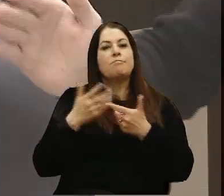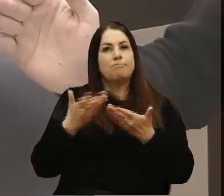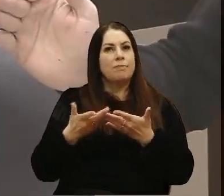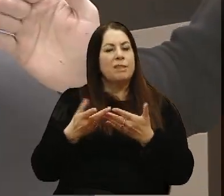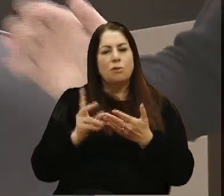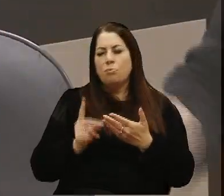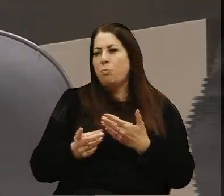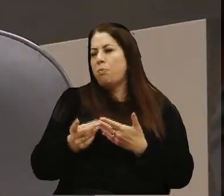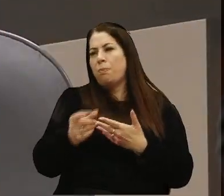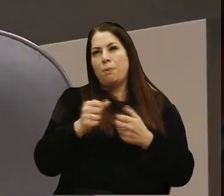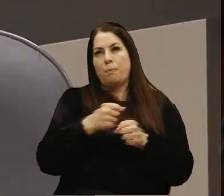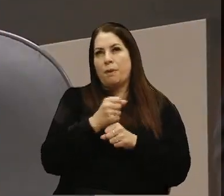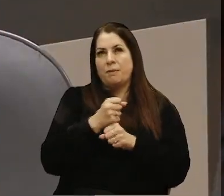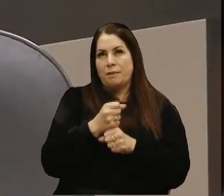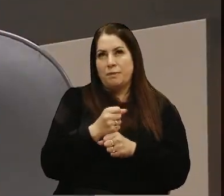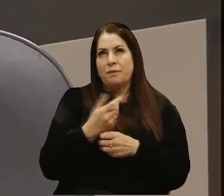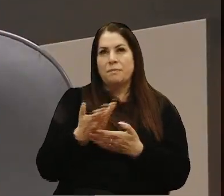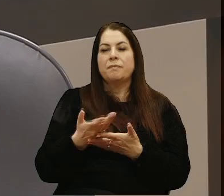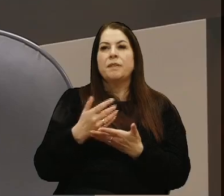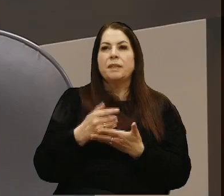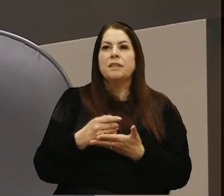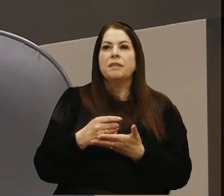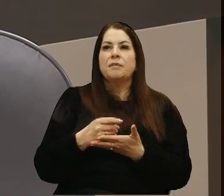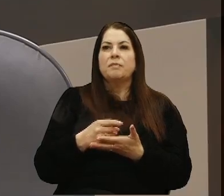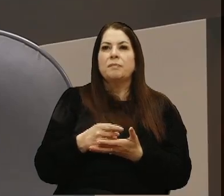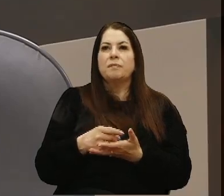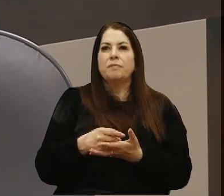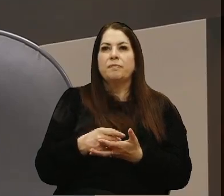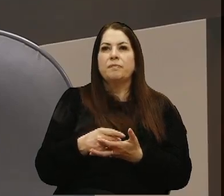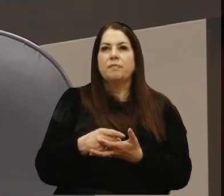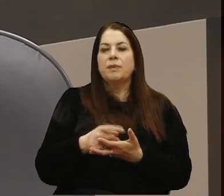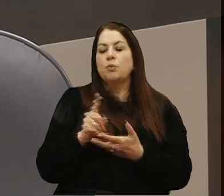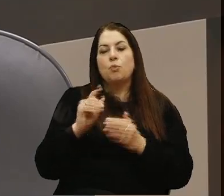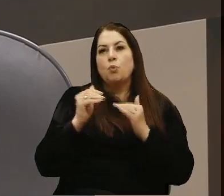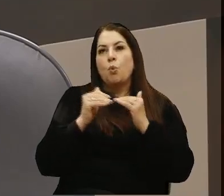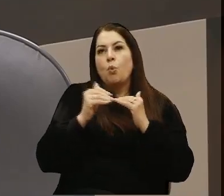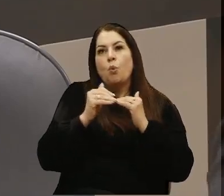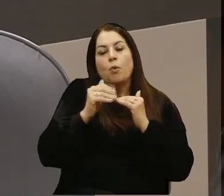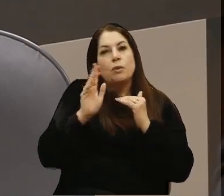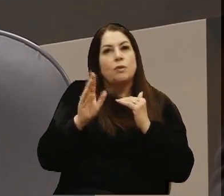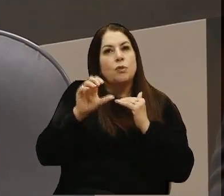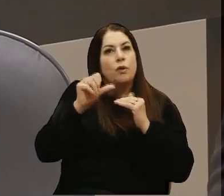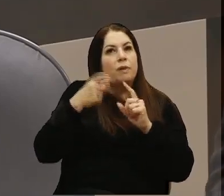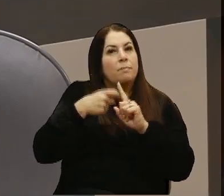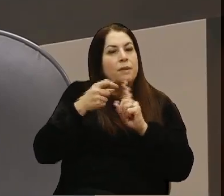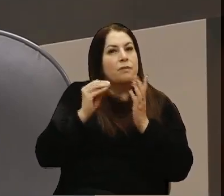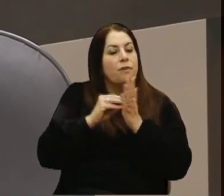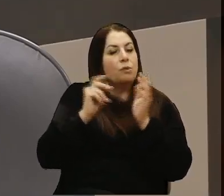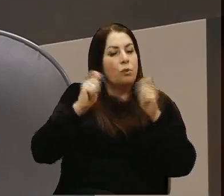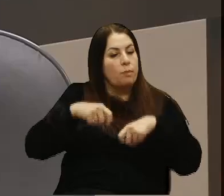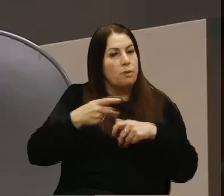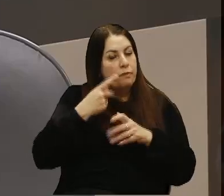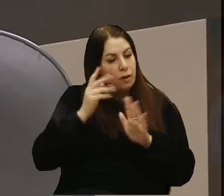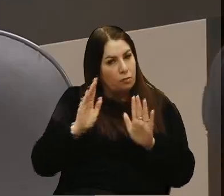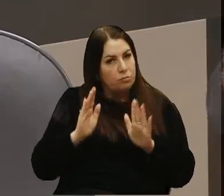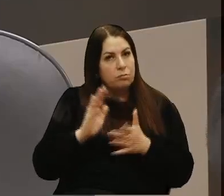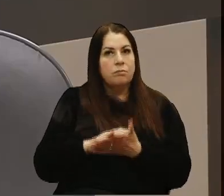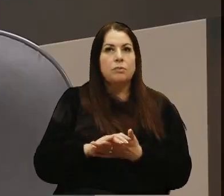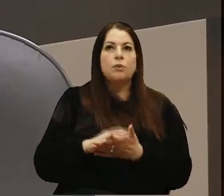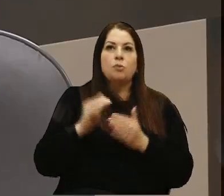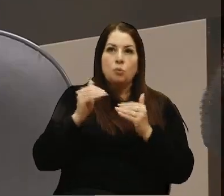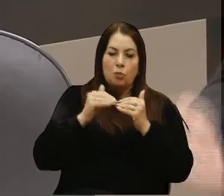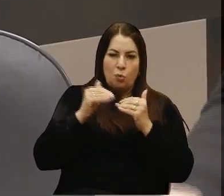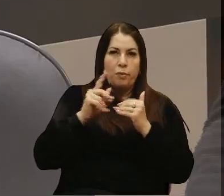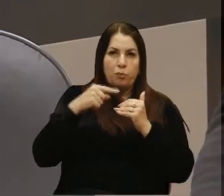se perpetuar por muito mais tempo. Então, eu não concordo com essa parte dos 9 meses da incompetência que o senhor falou ali. Concordo